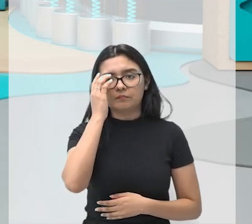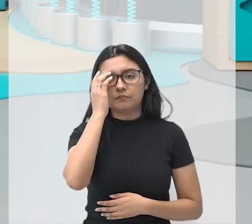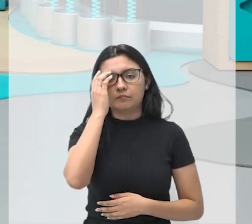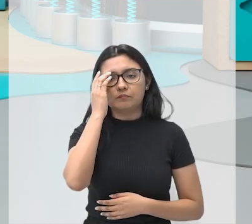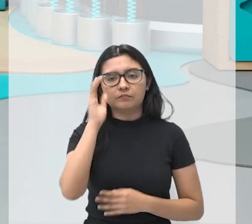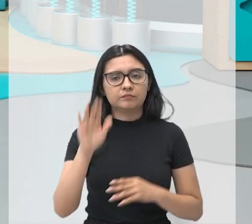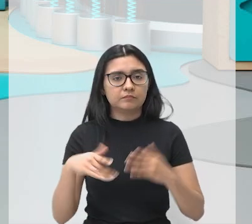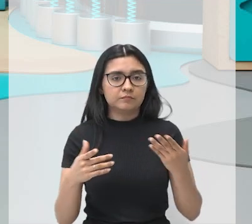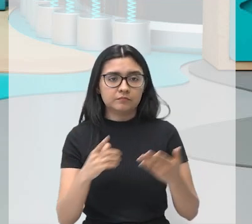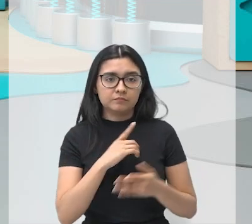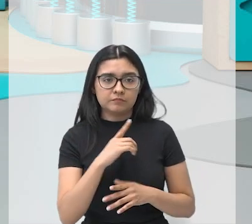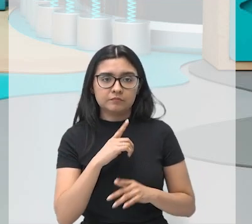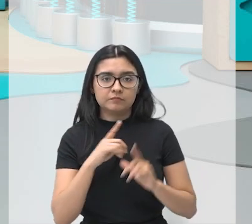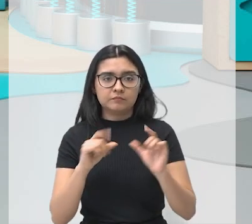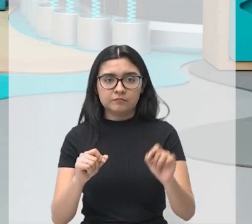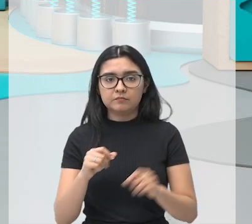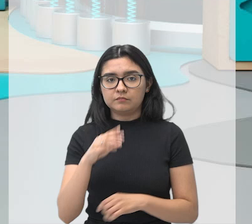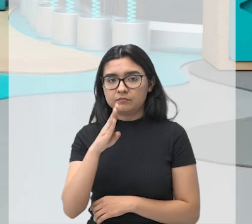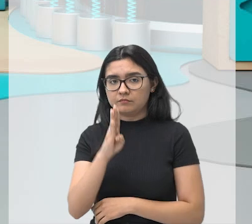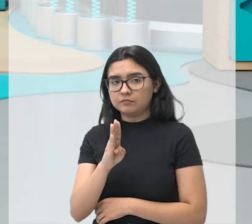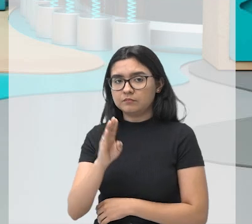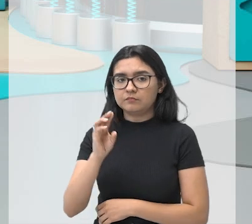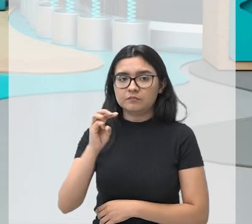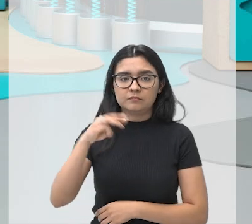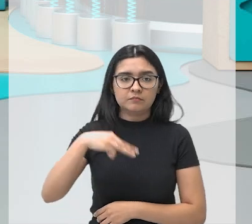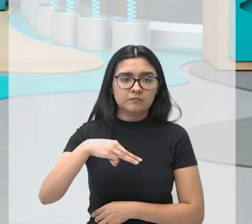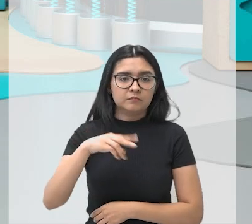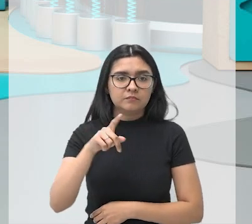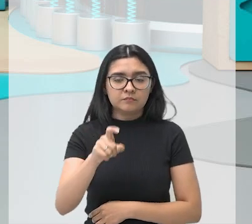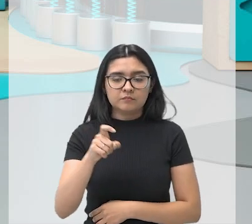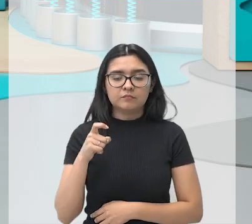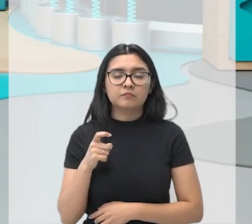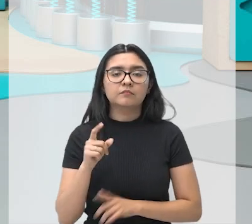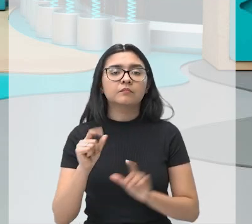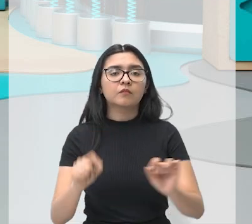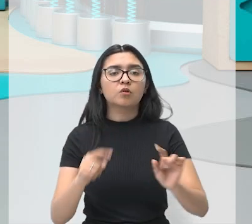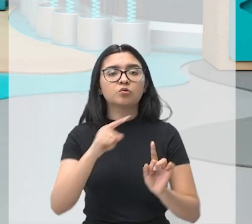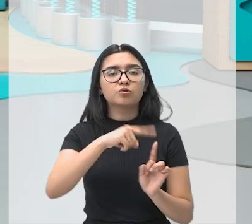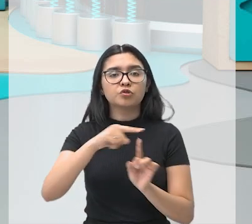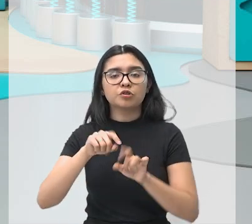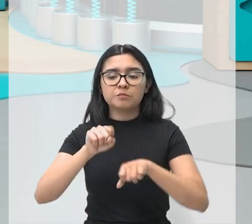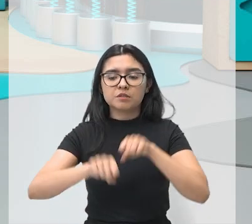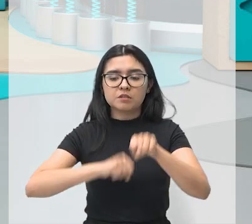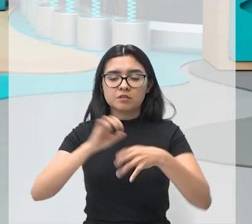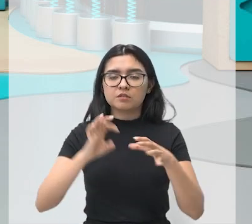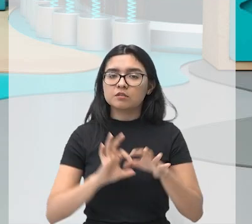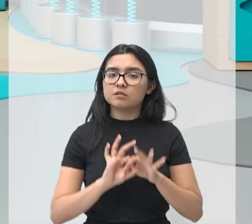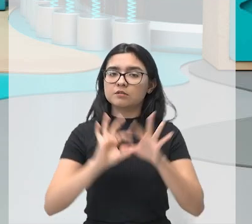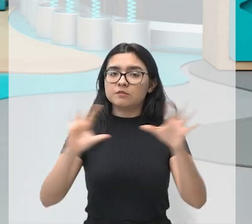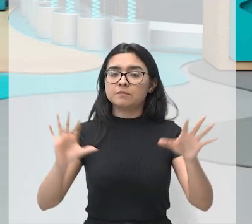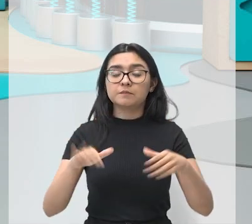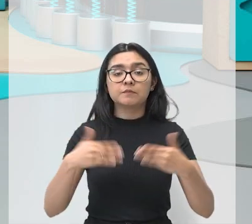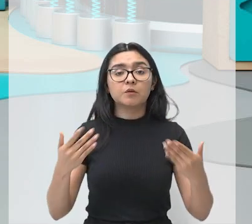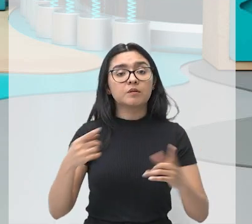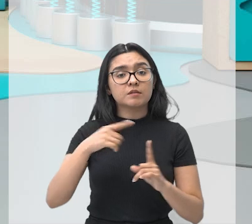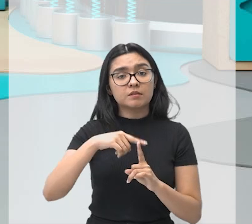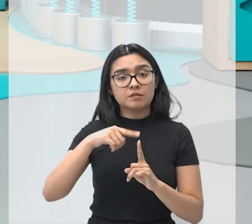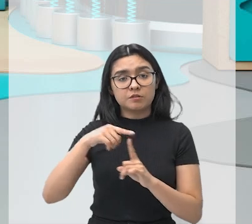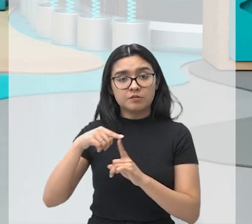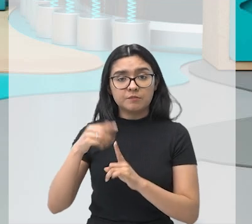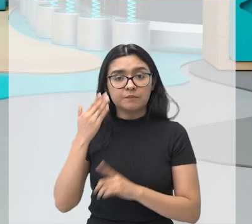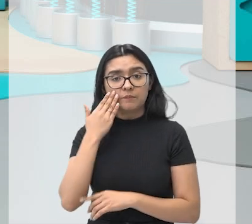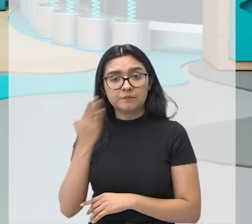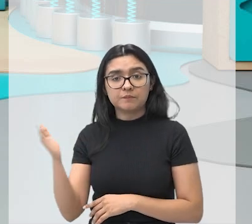aí o ciclismo BMX, né, o freestyle, o estilo livre. Nessa modalidade, os ciclistas eles vão